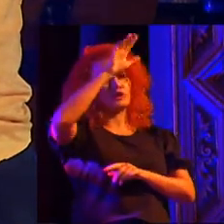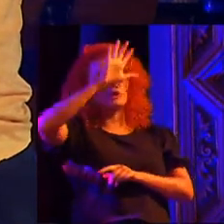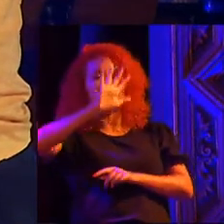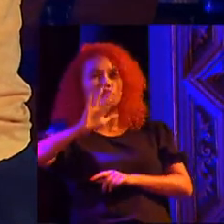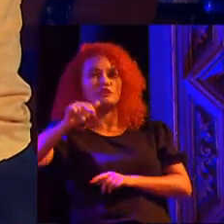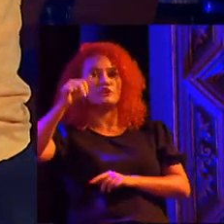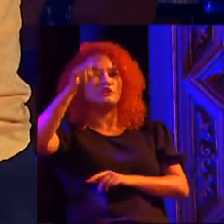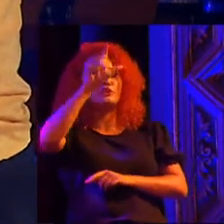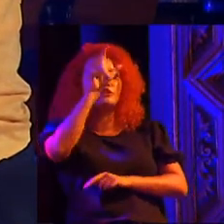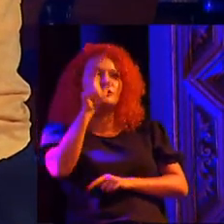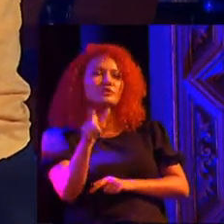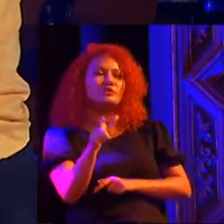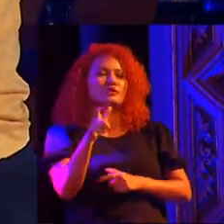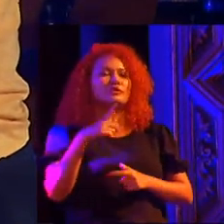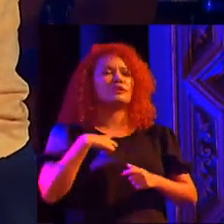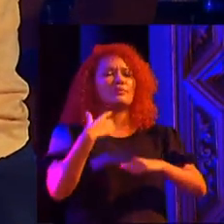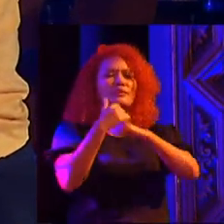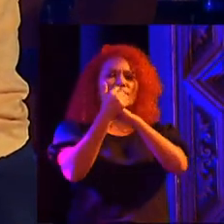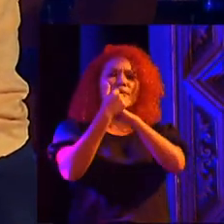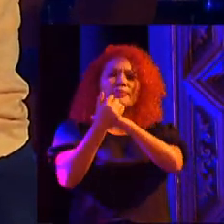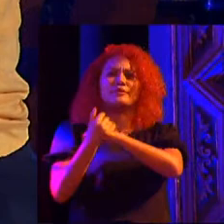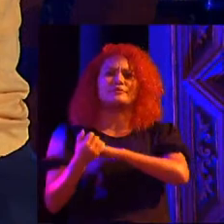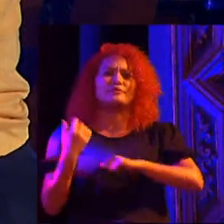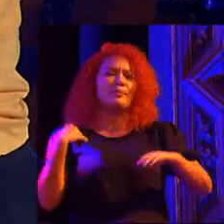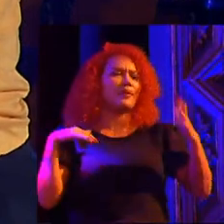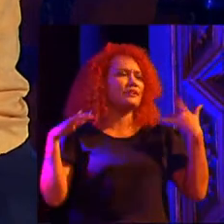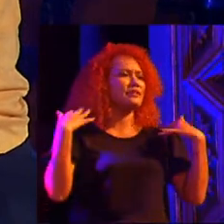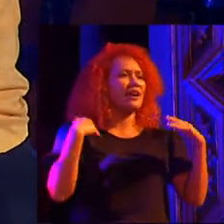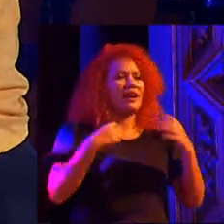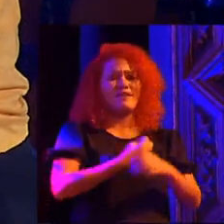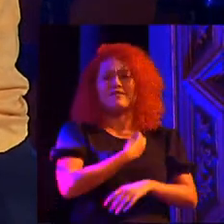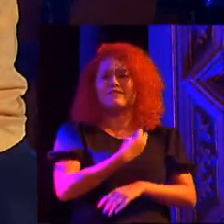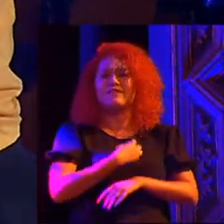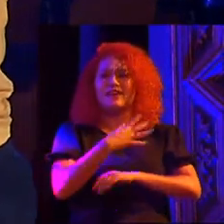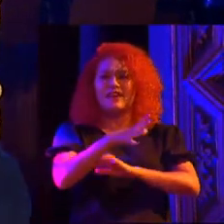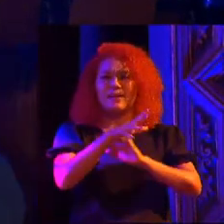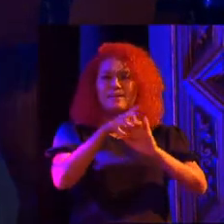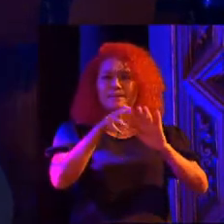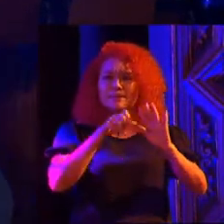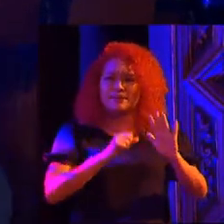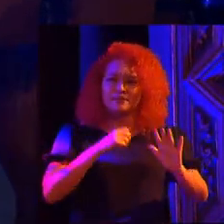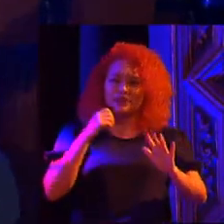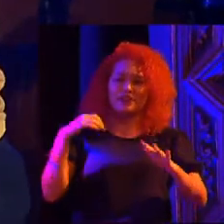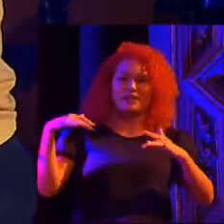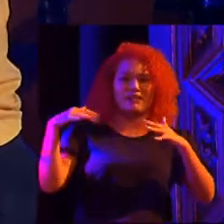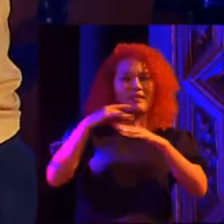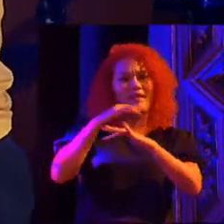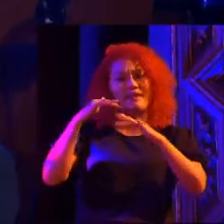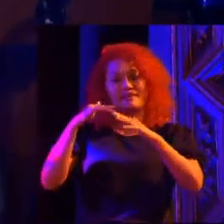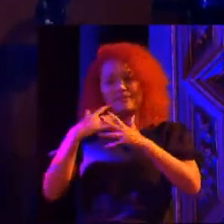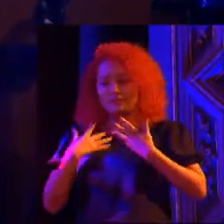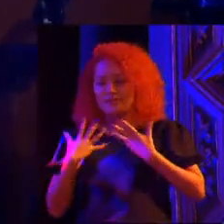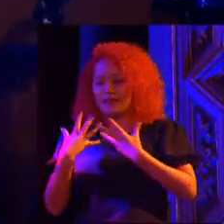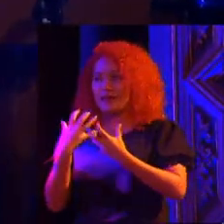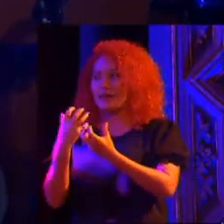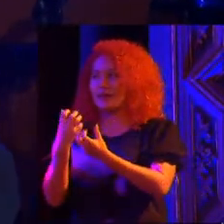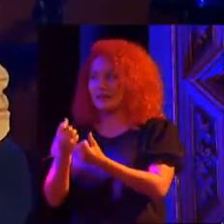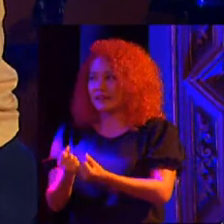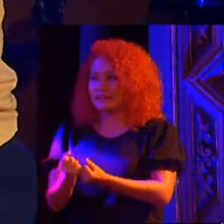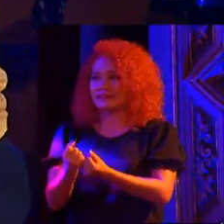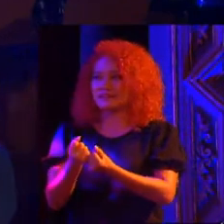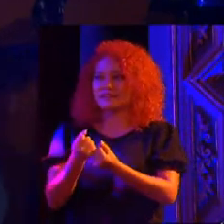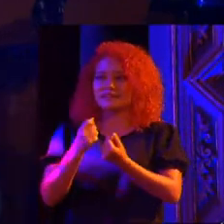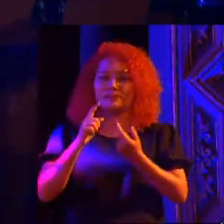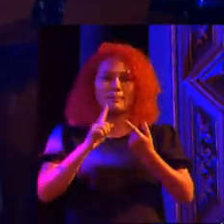sempre nos convidem para sair, para estar nas ruas, para passear, para viver a Amazônia, na cidade, com acolhimento e com